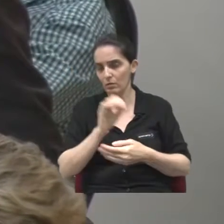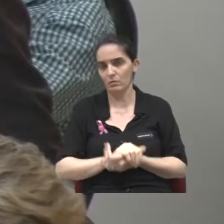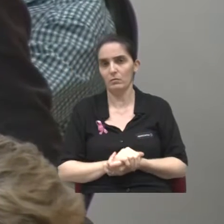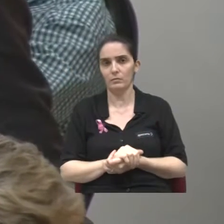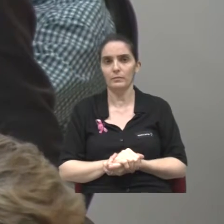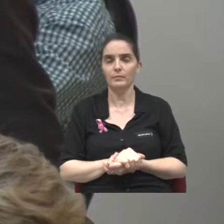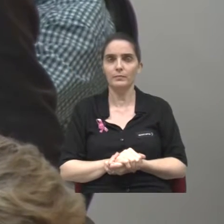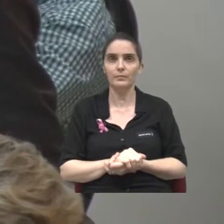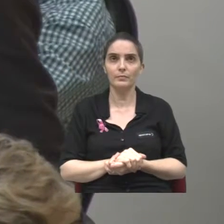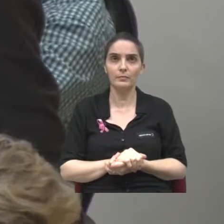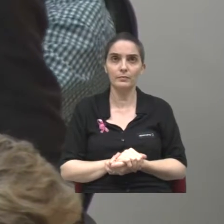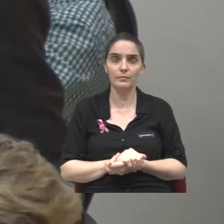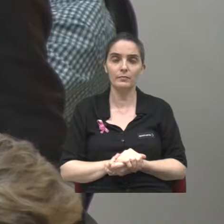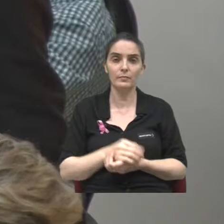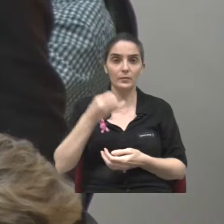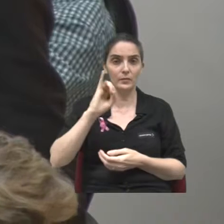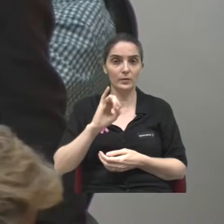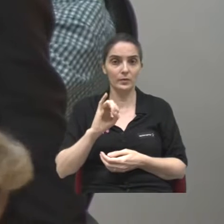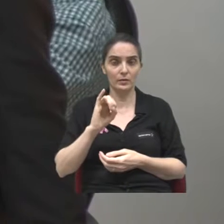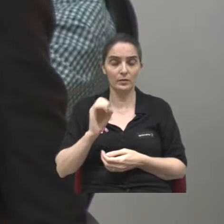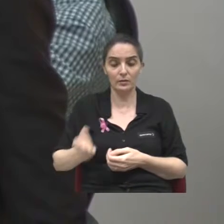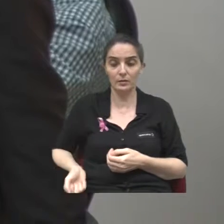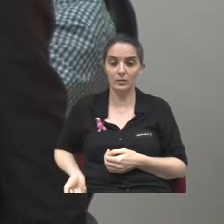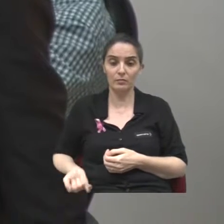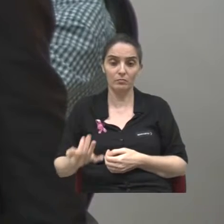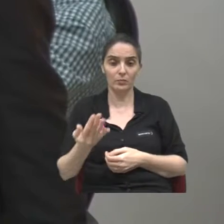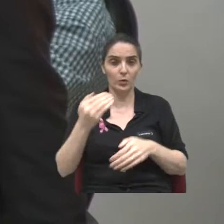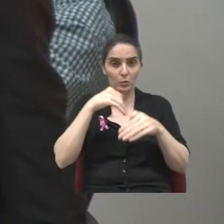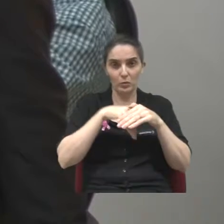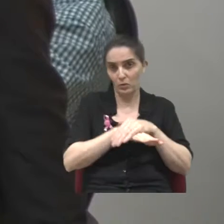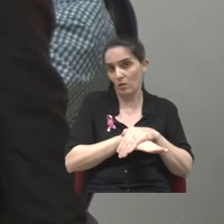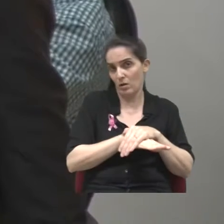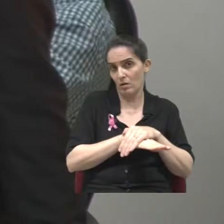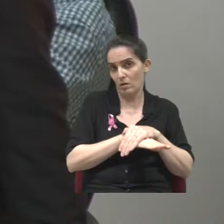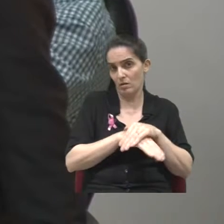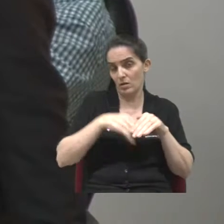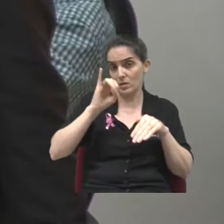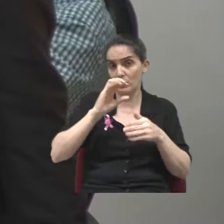quando sobra, vem para o meu bolso. Quando falta, o povo paga.